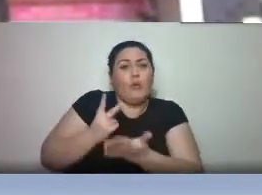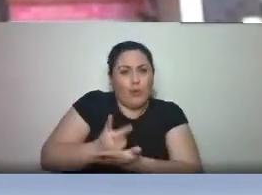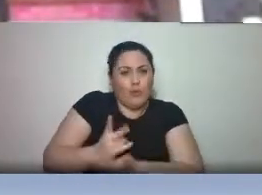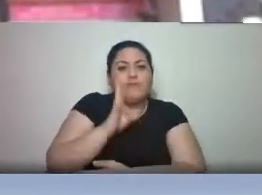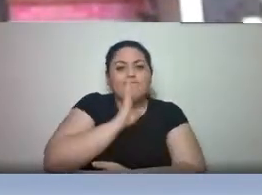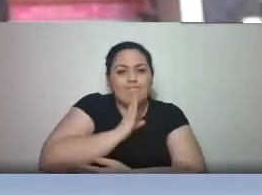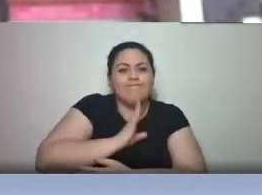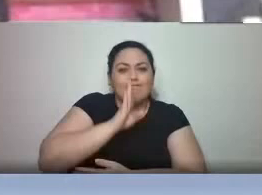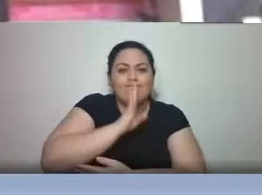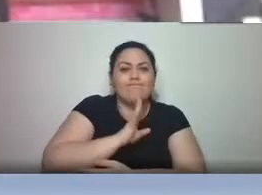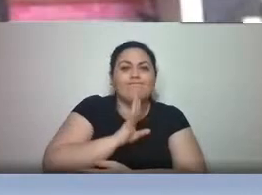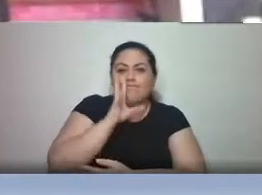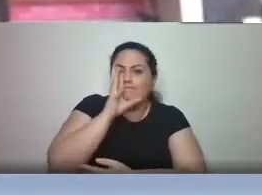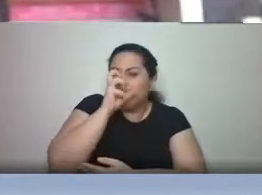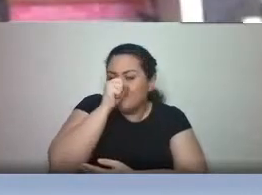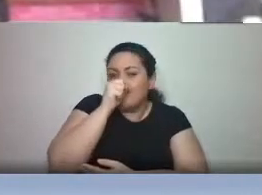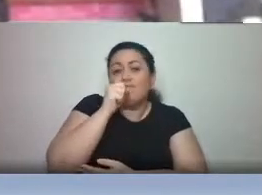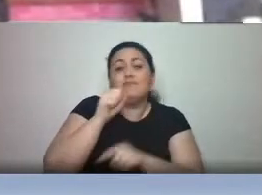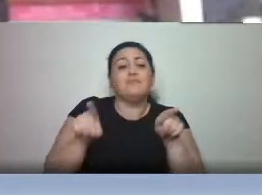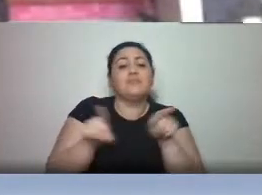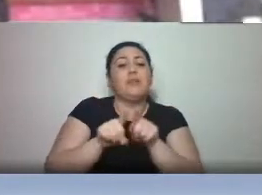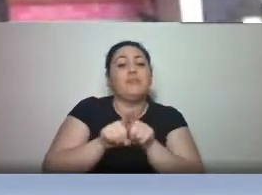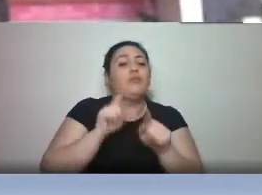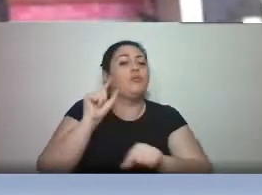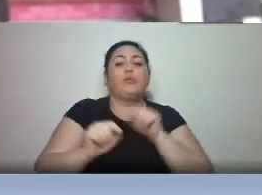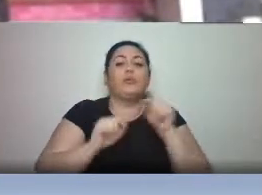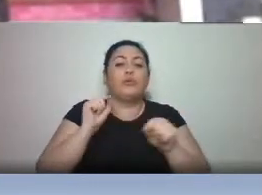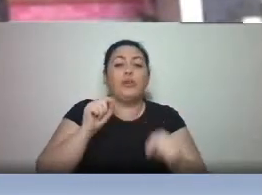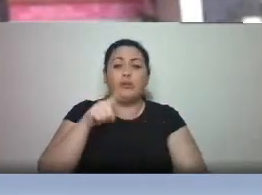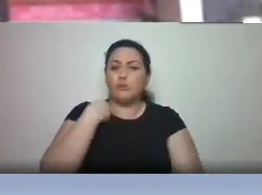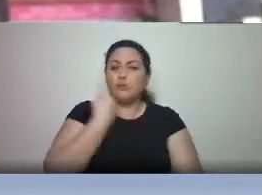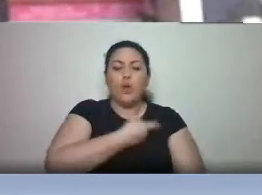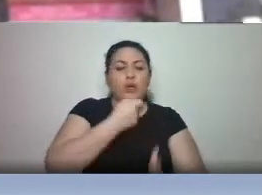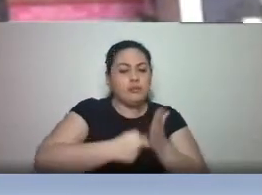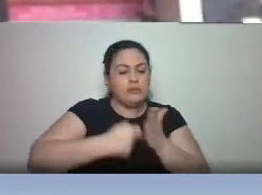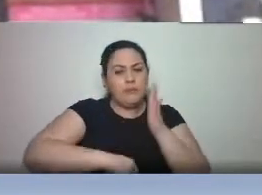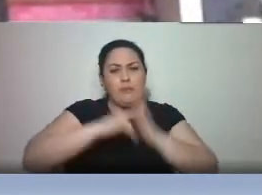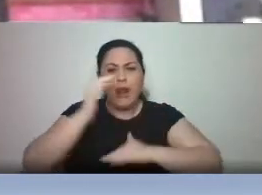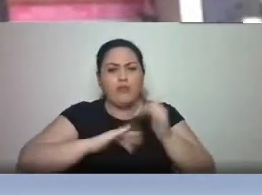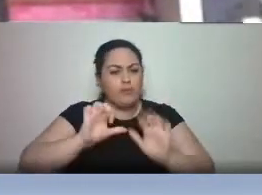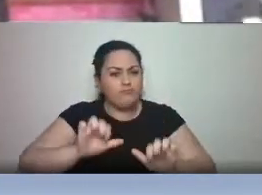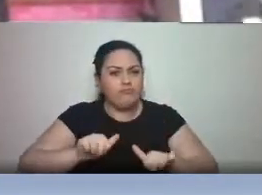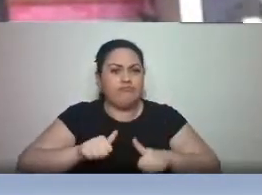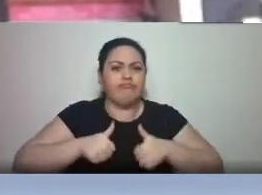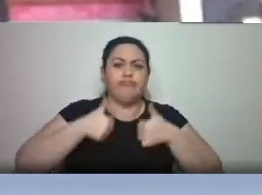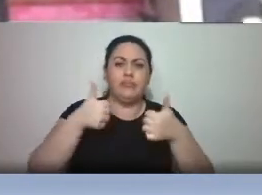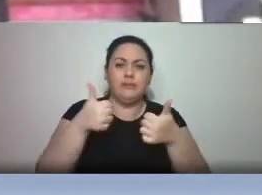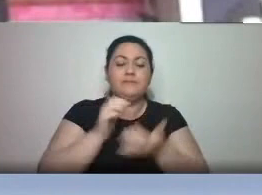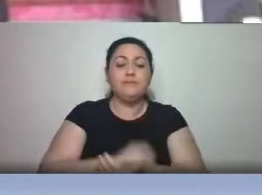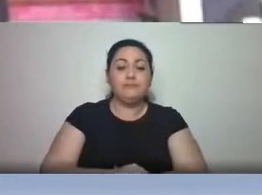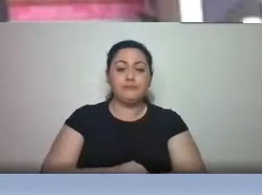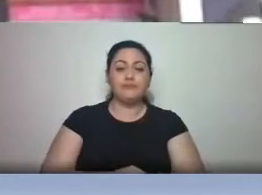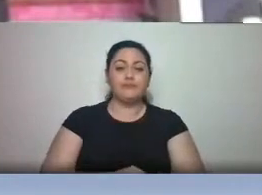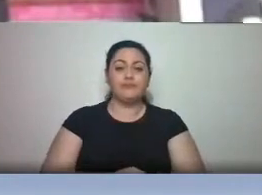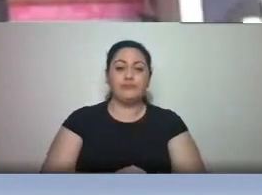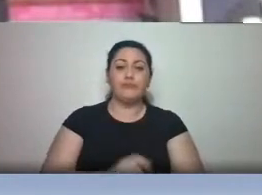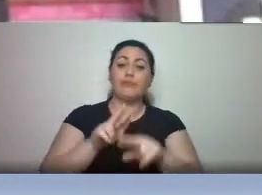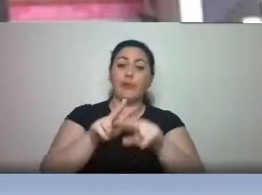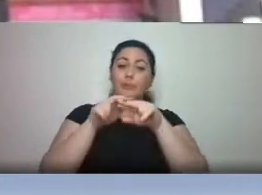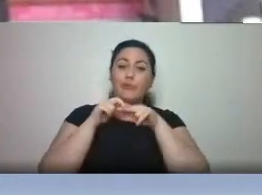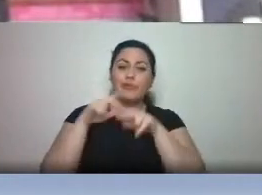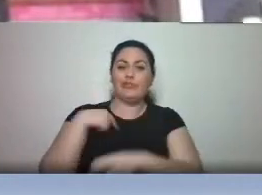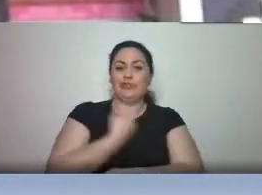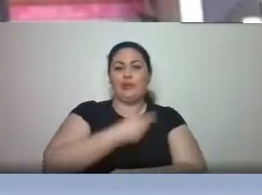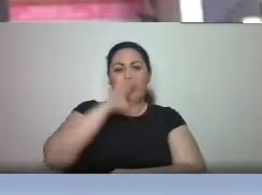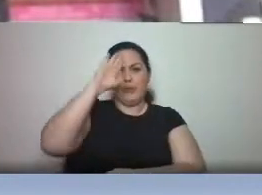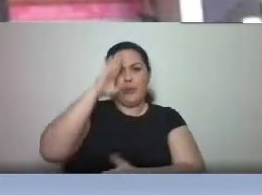ano e mais do que isso, nós fizemos o melhor que foi possível fazer. Por isso que nós confiamos muito na formação de